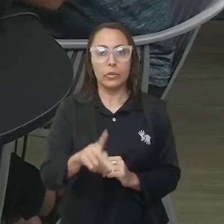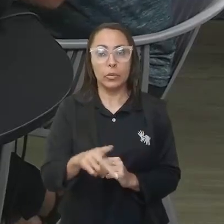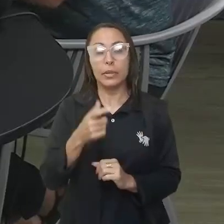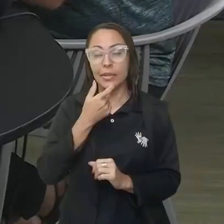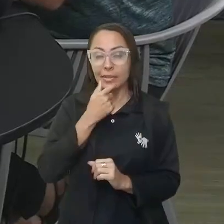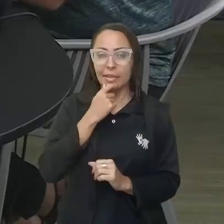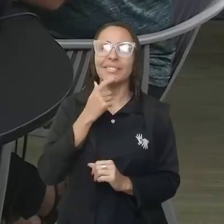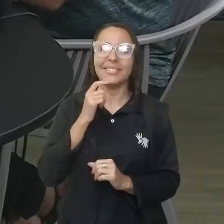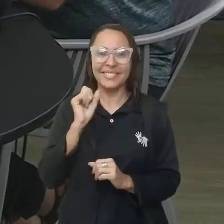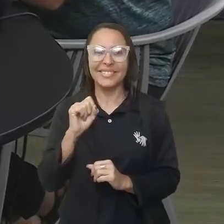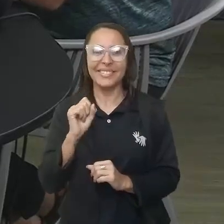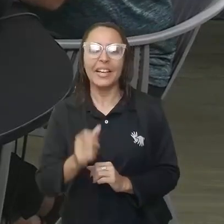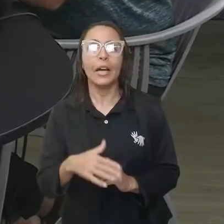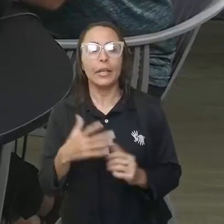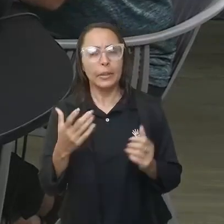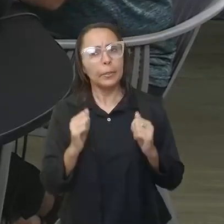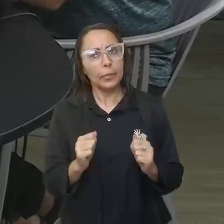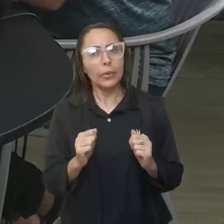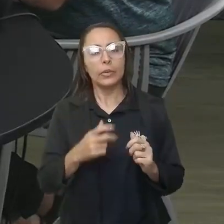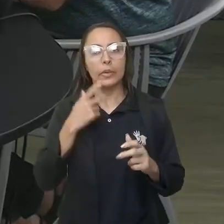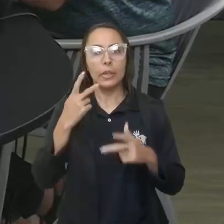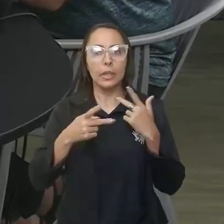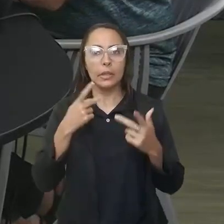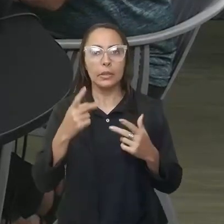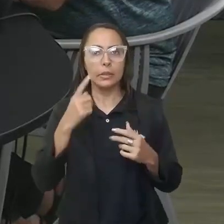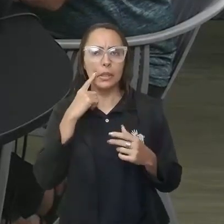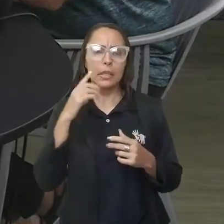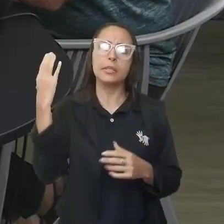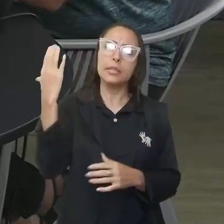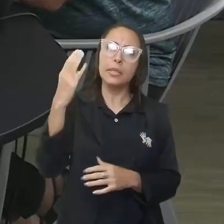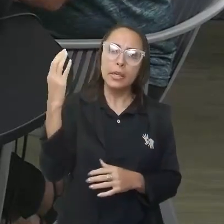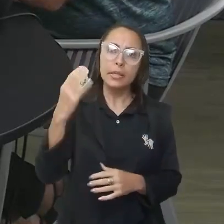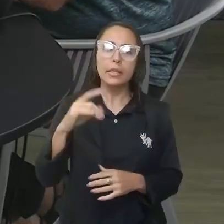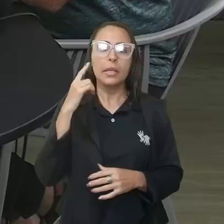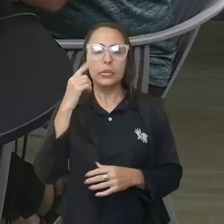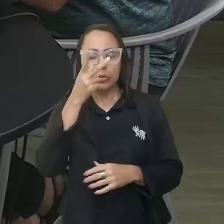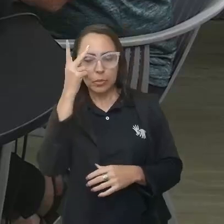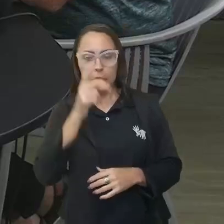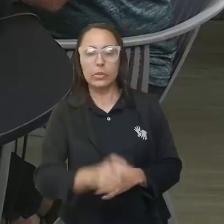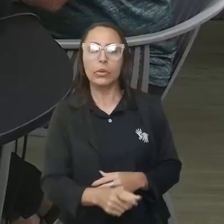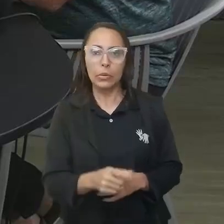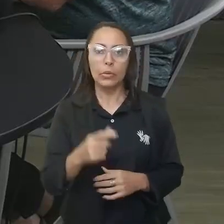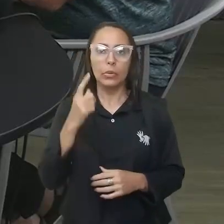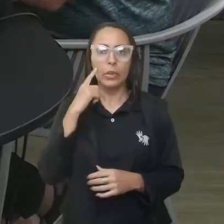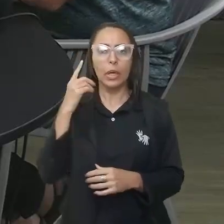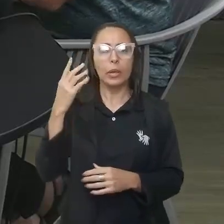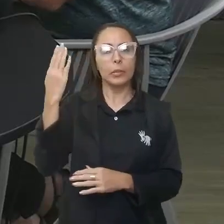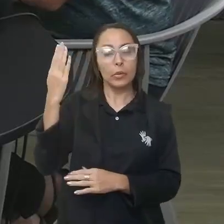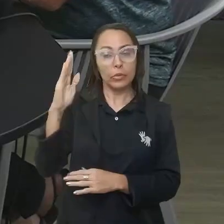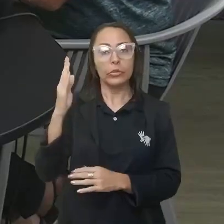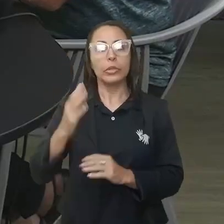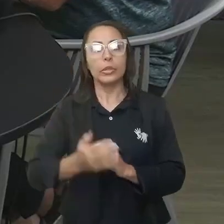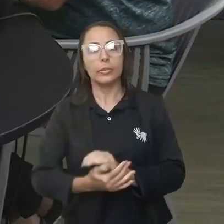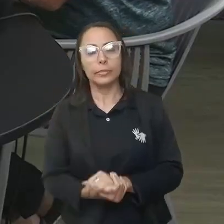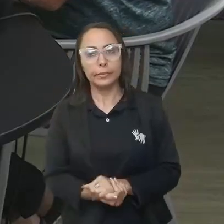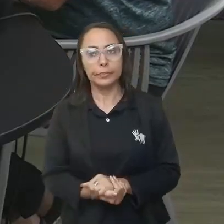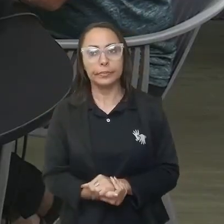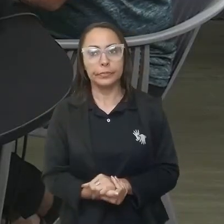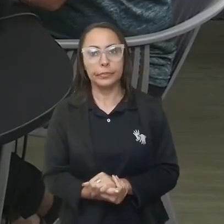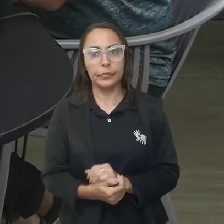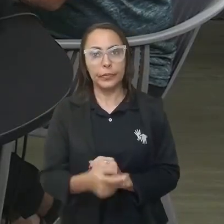professora de inglês, a gente pode falar. Ciências, a gente pode falar das pessoas, falar da biologia, né? Das